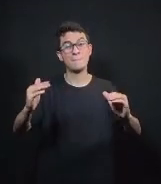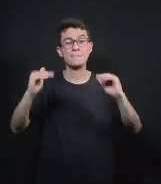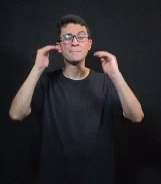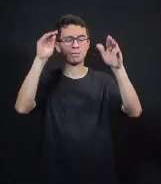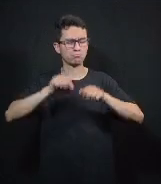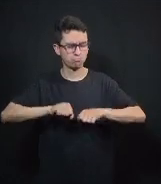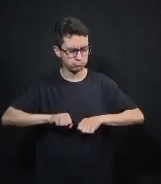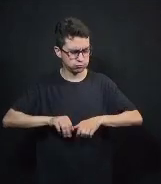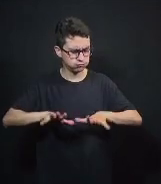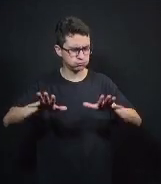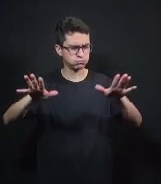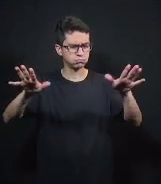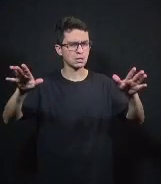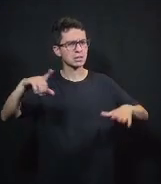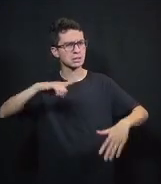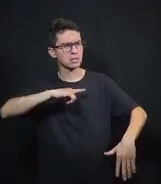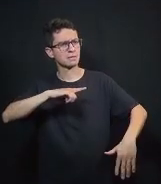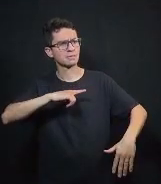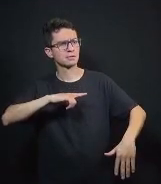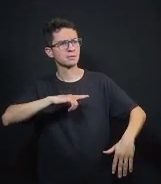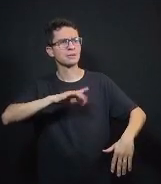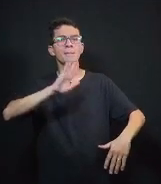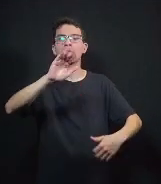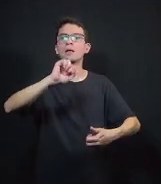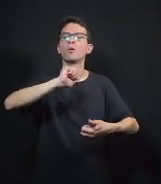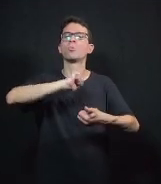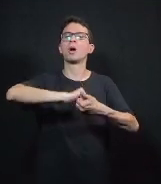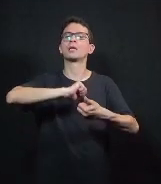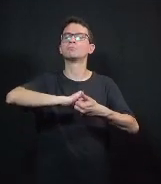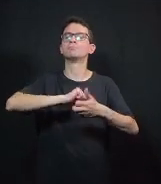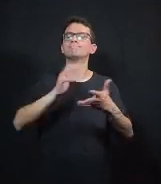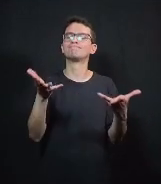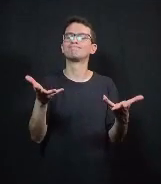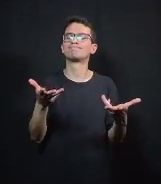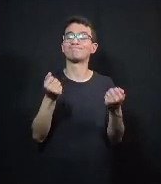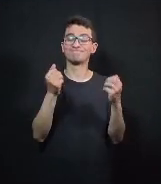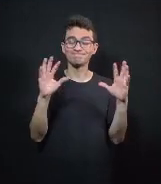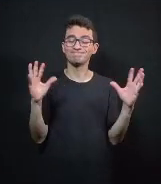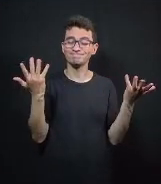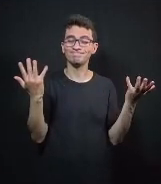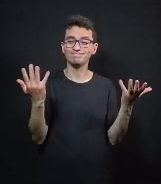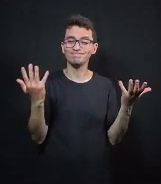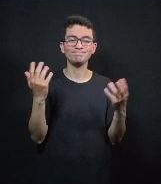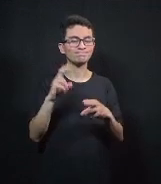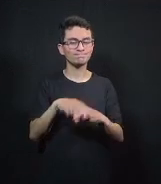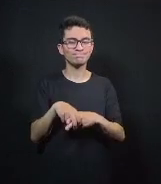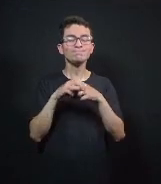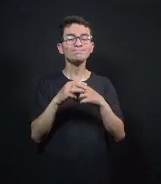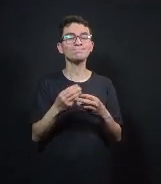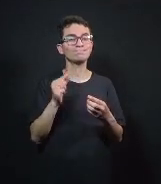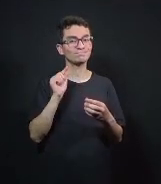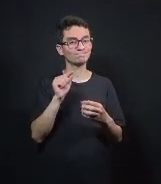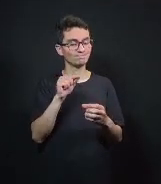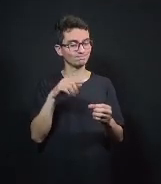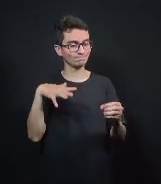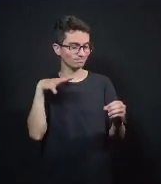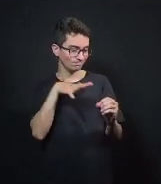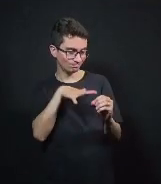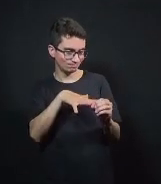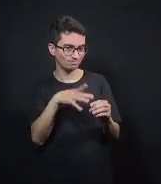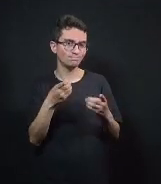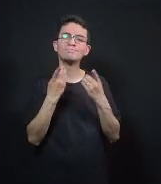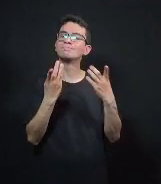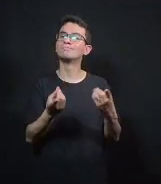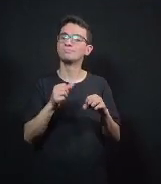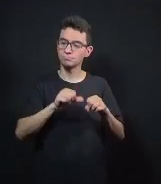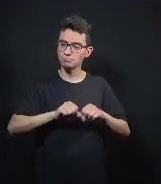a proporção, mas também a qualidade, né, a natureza de como isso acontece por conta dos dados coletados pelas pessoas, mas esse ponto